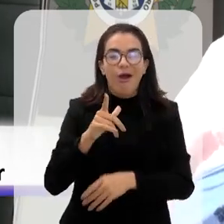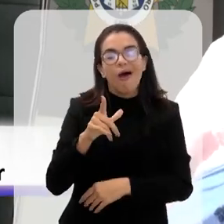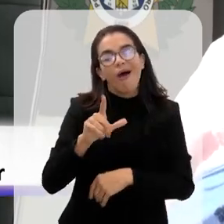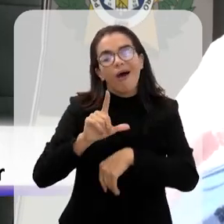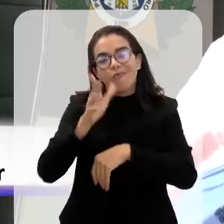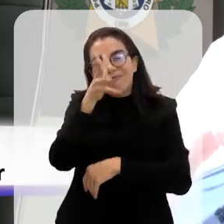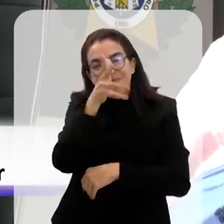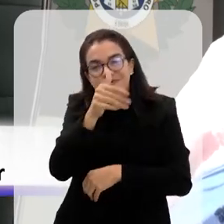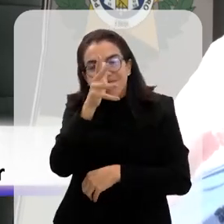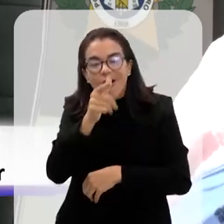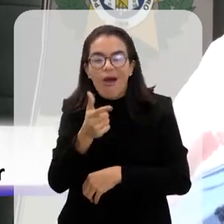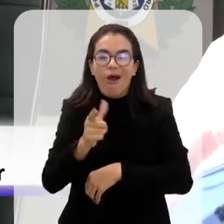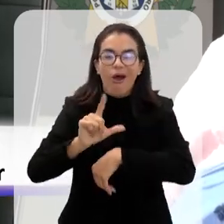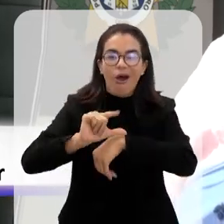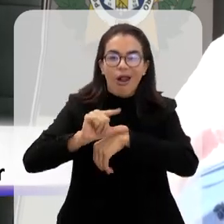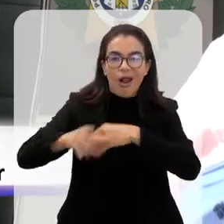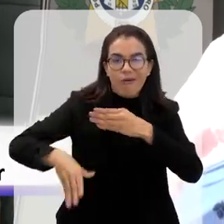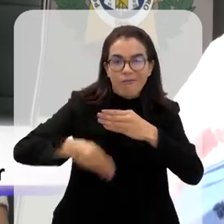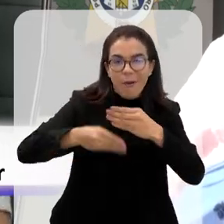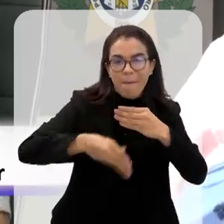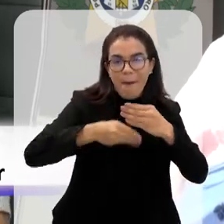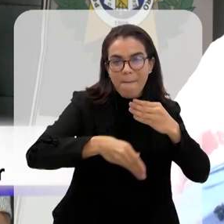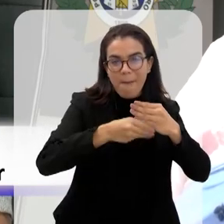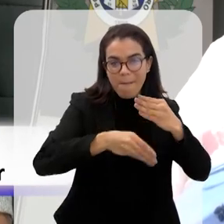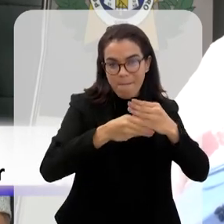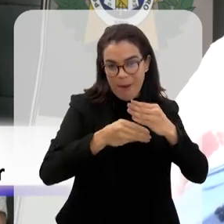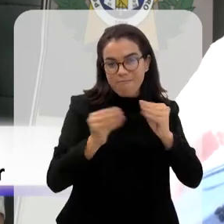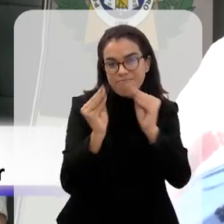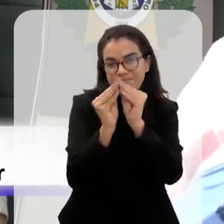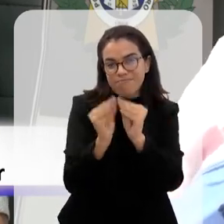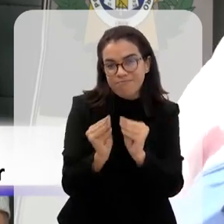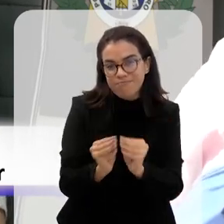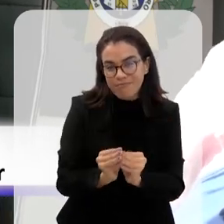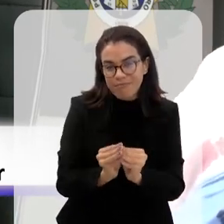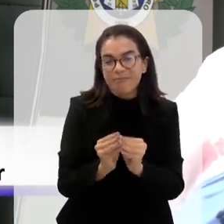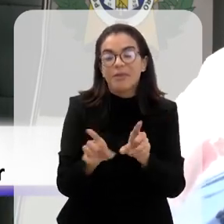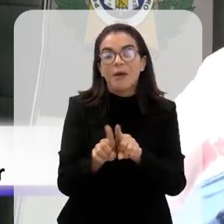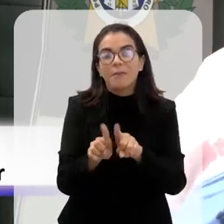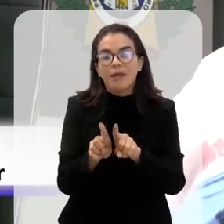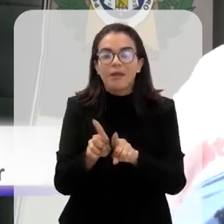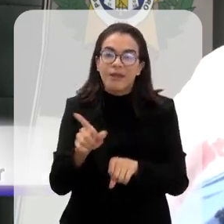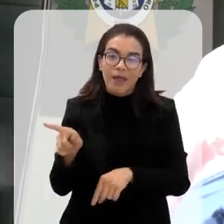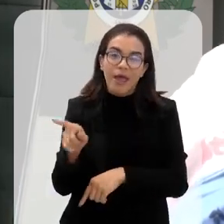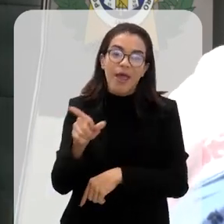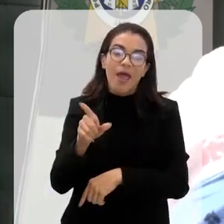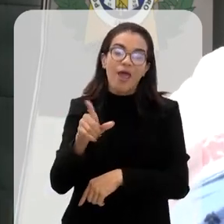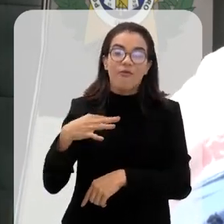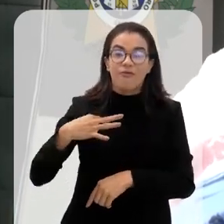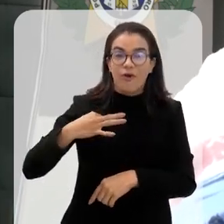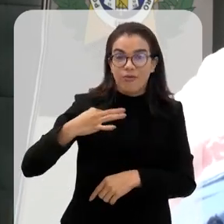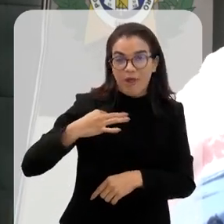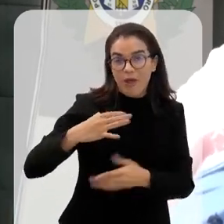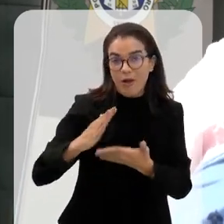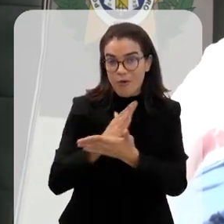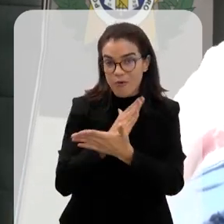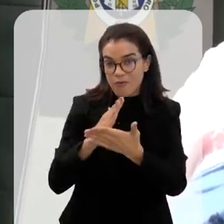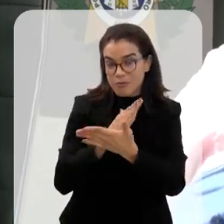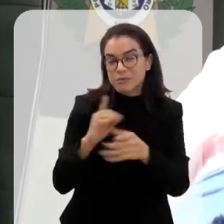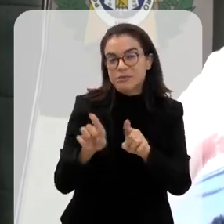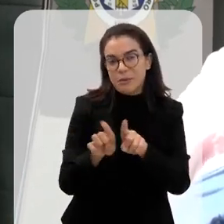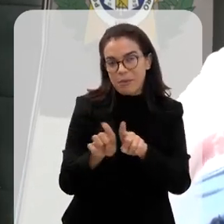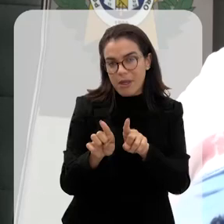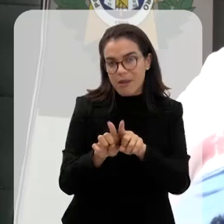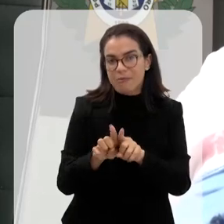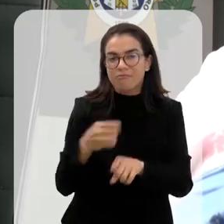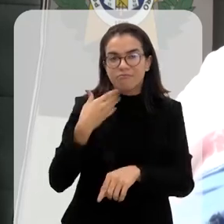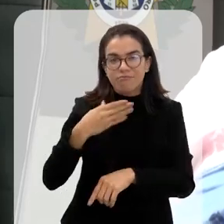para isso. Aquele policial que hoje trabalha na DEAN, ele é um policial, em sua maioria, voluntário, eles